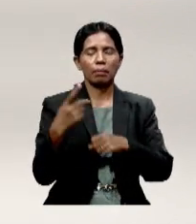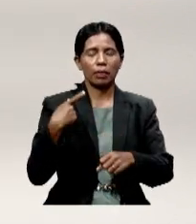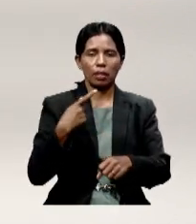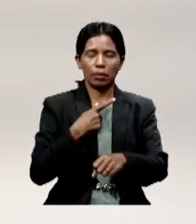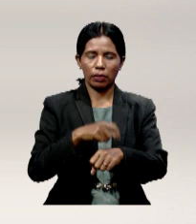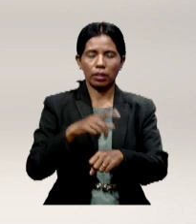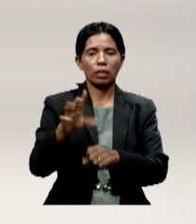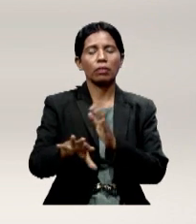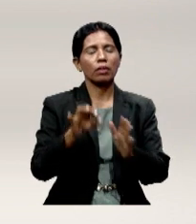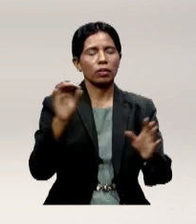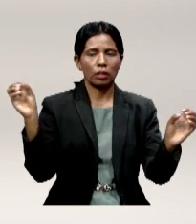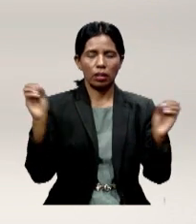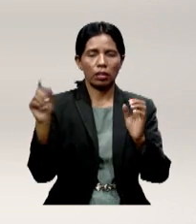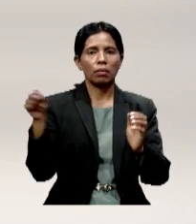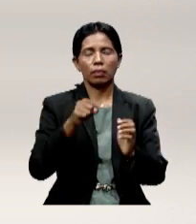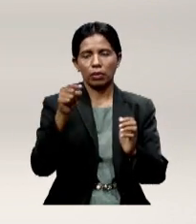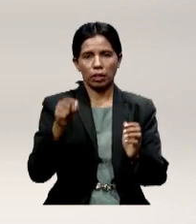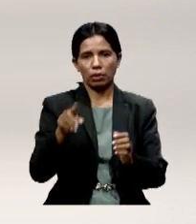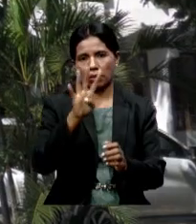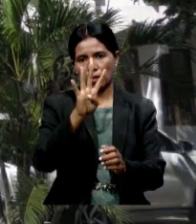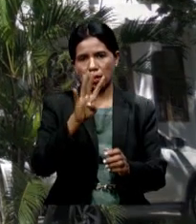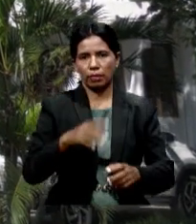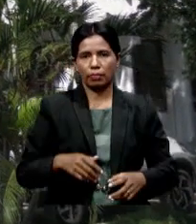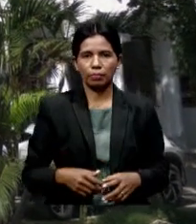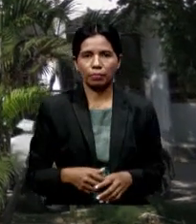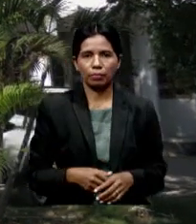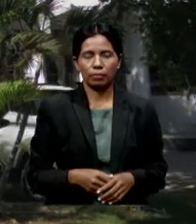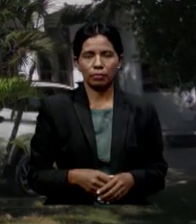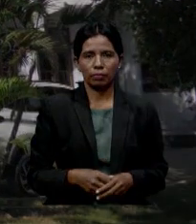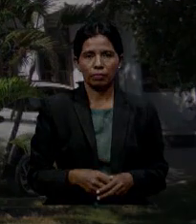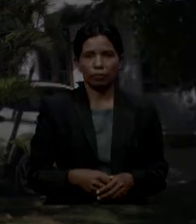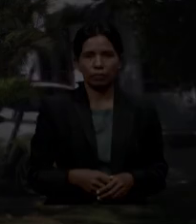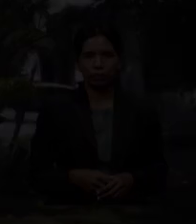voto ne behetan la 15% hat. Santina de Jesus, Rafael dos Reis, Ziemen.